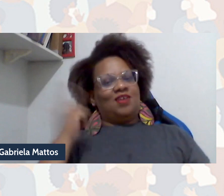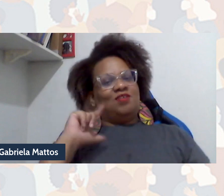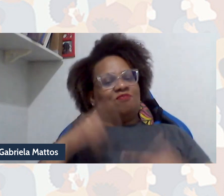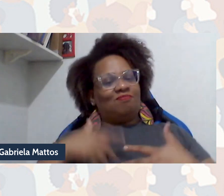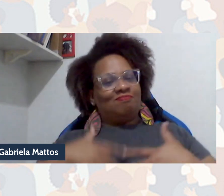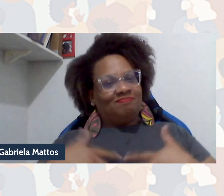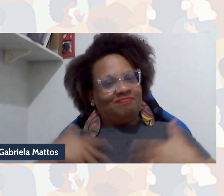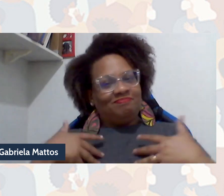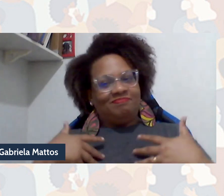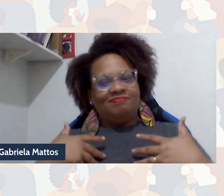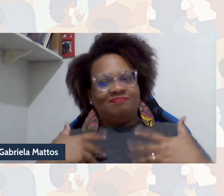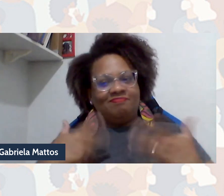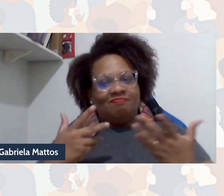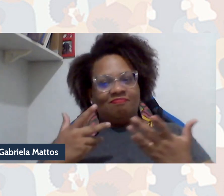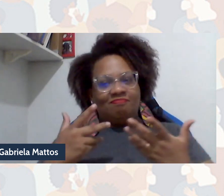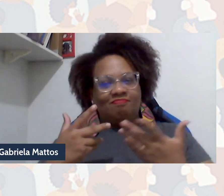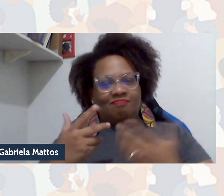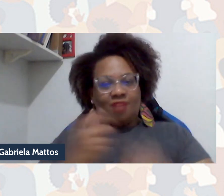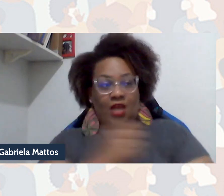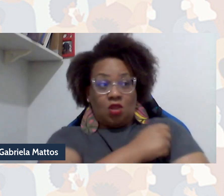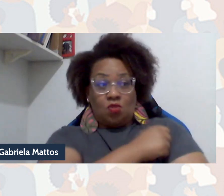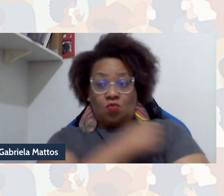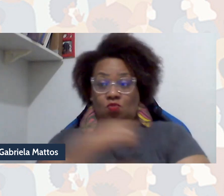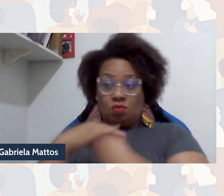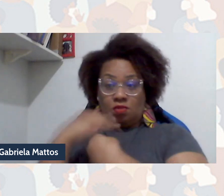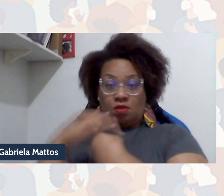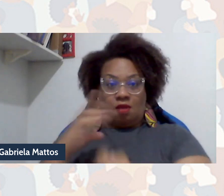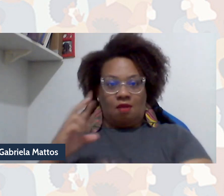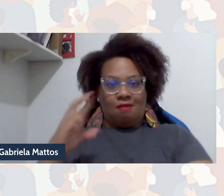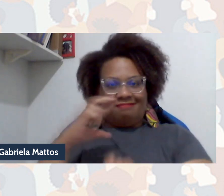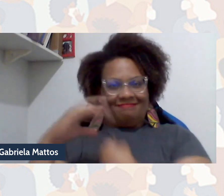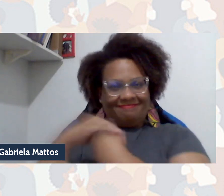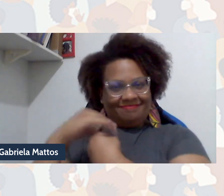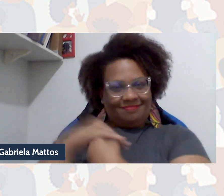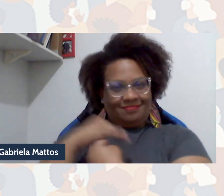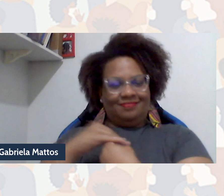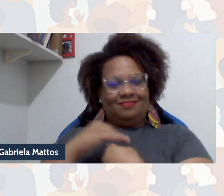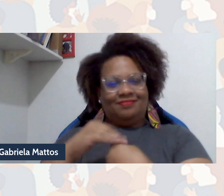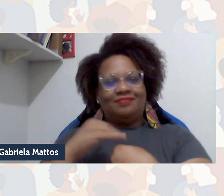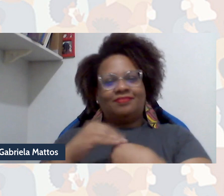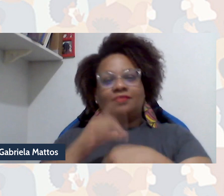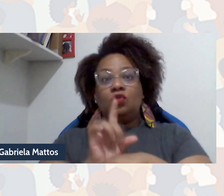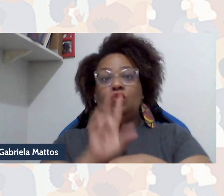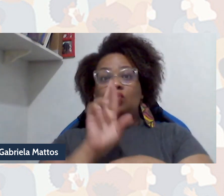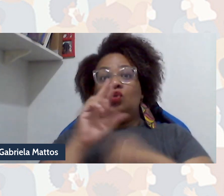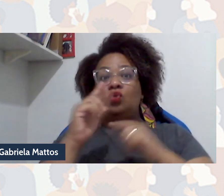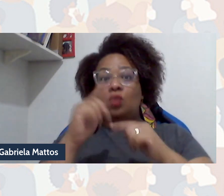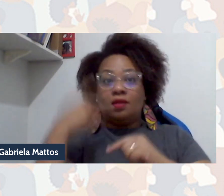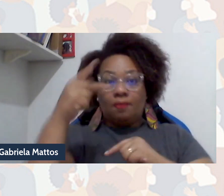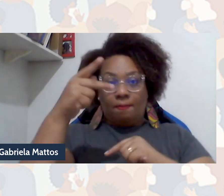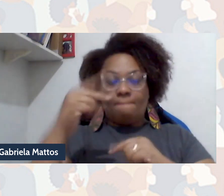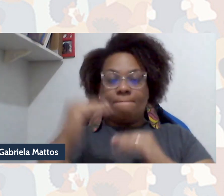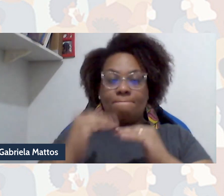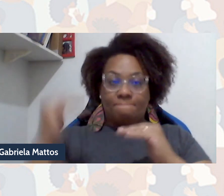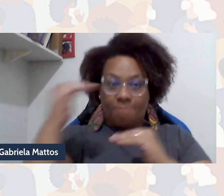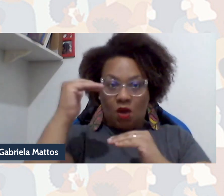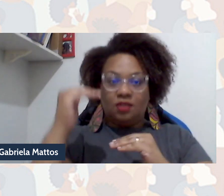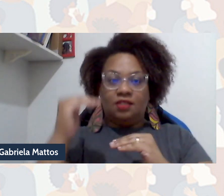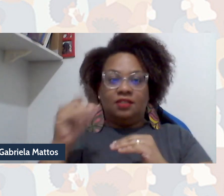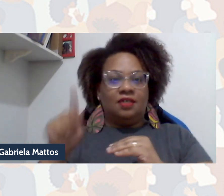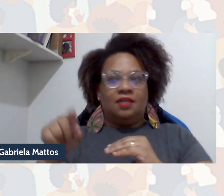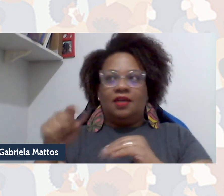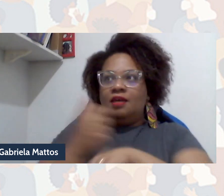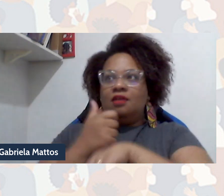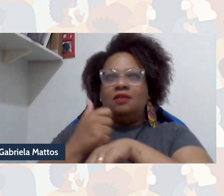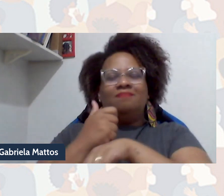orientanda dela, né? Ela foi minha supervisora no pós-doutorado. Ela é uma das maiores especialistas, né,